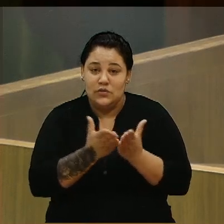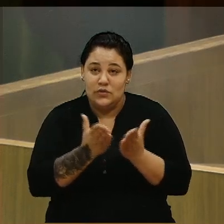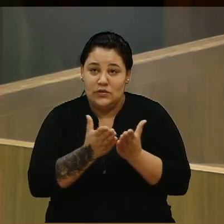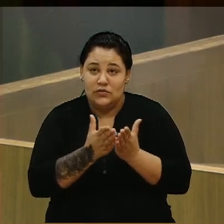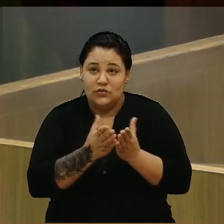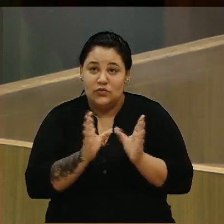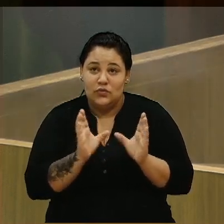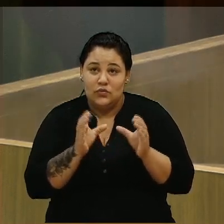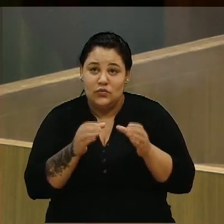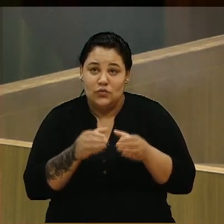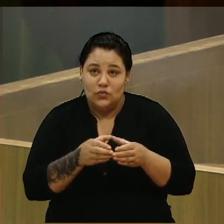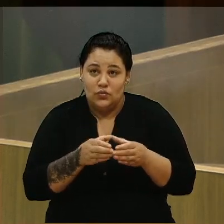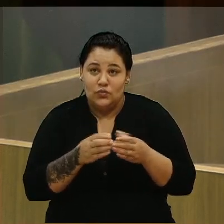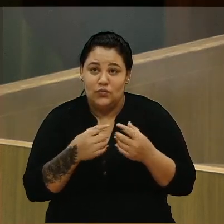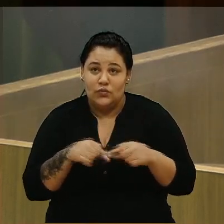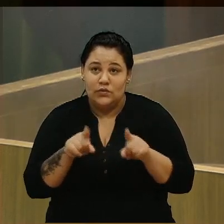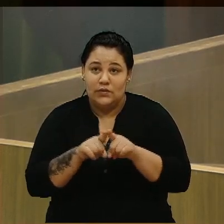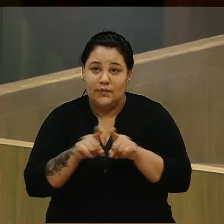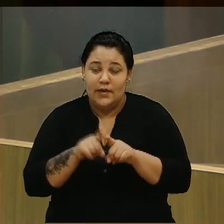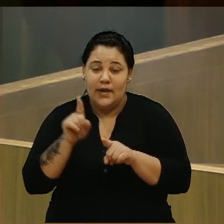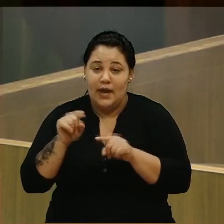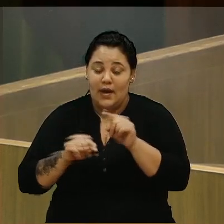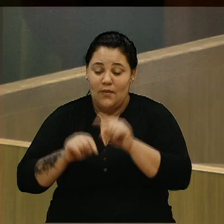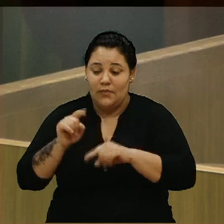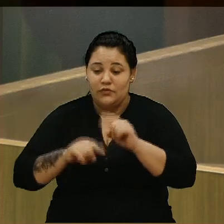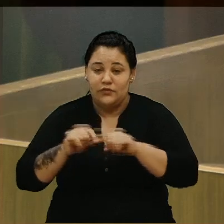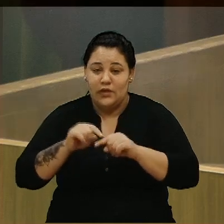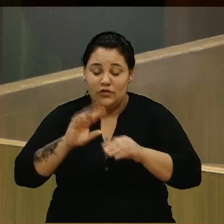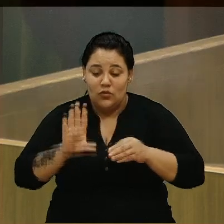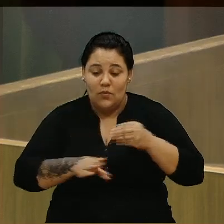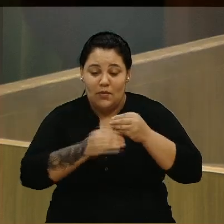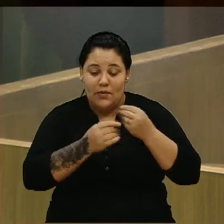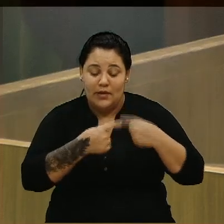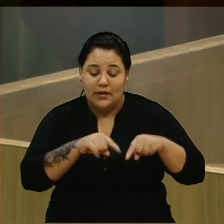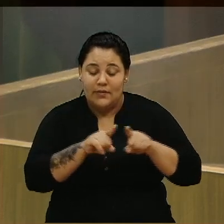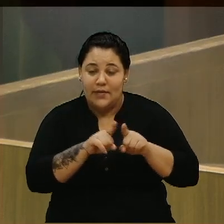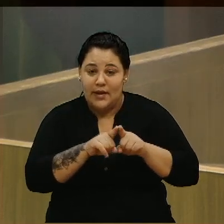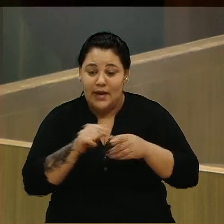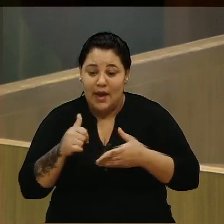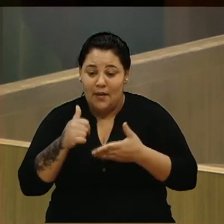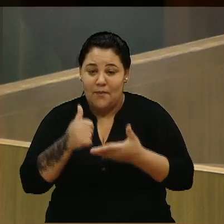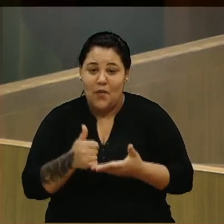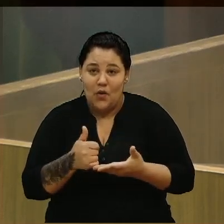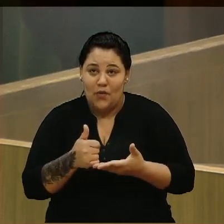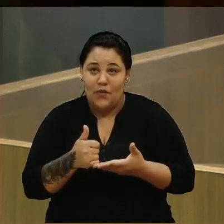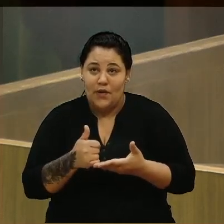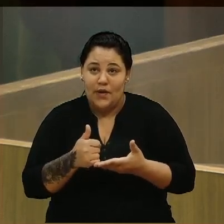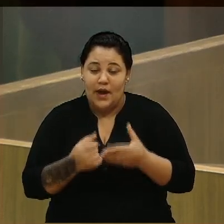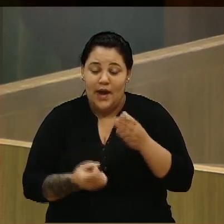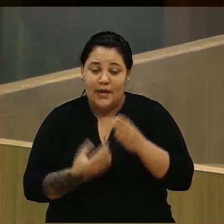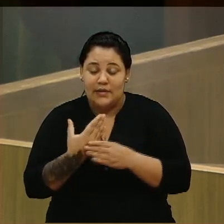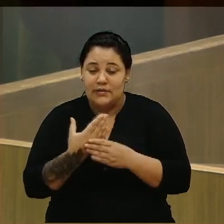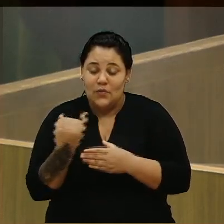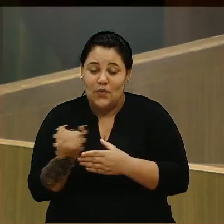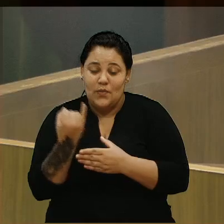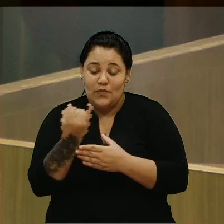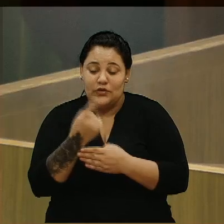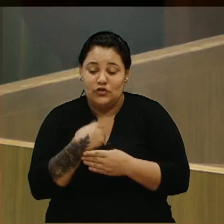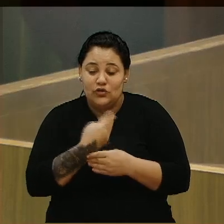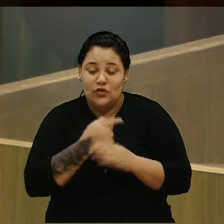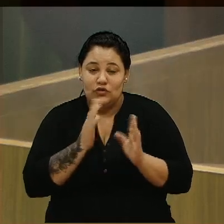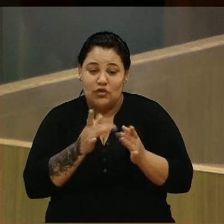ensino, funciona como uma atividade complementar e contribui para essa formação integral tão importante que a gente discute